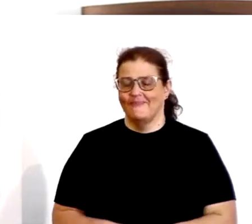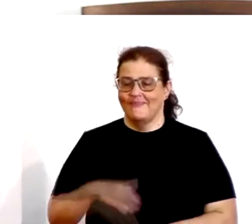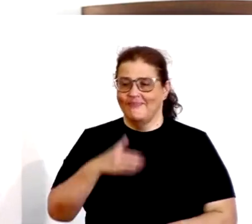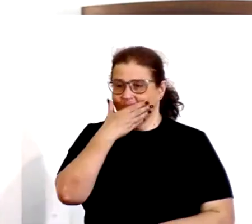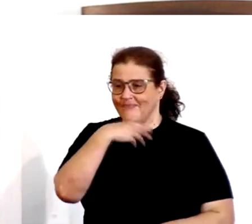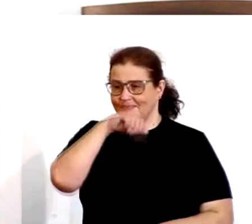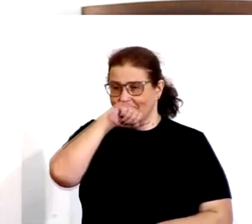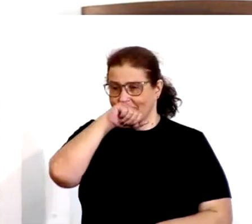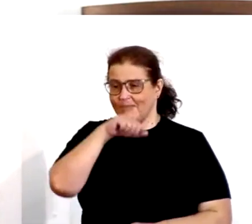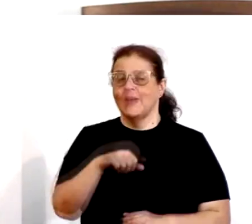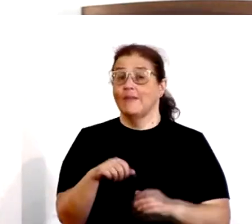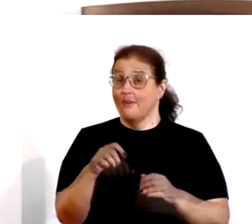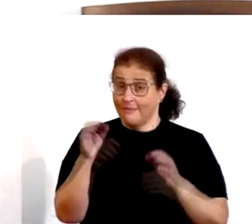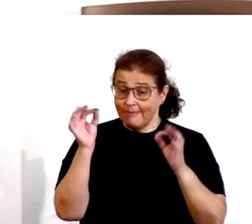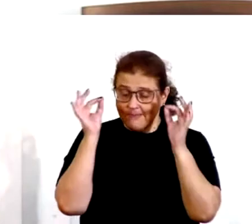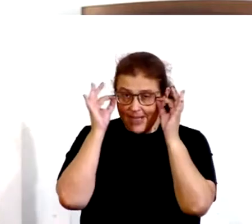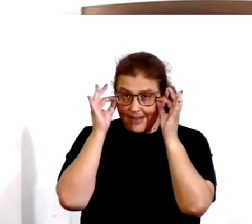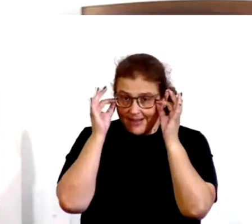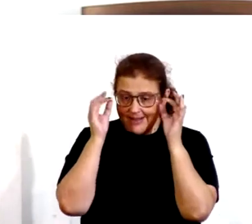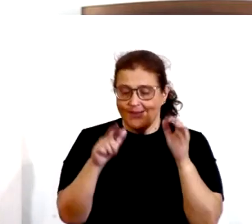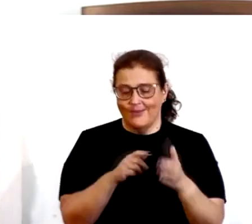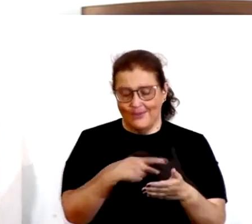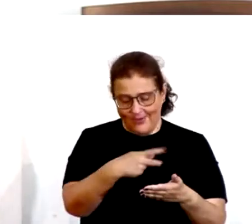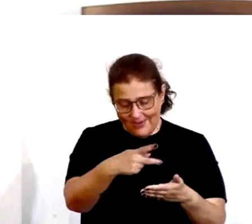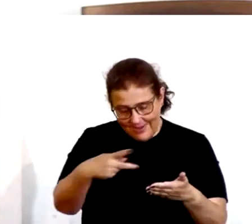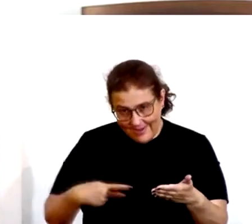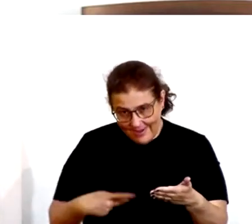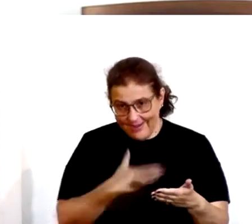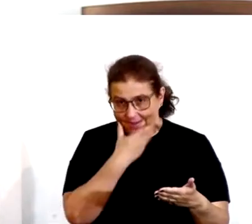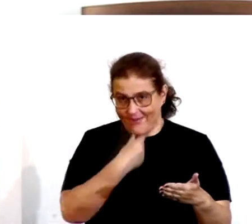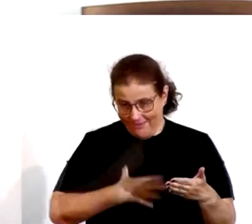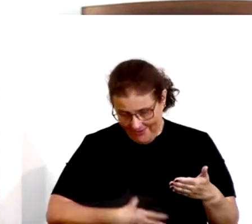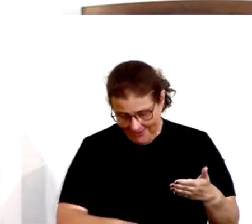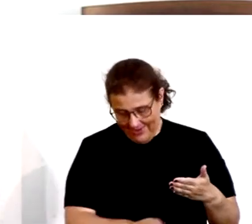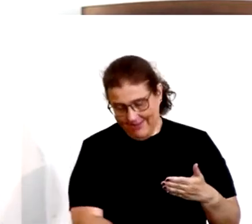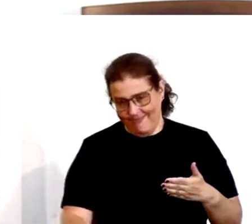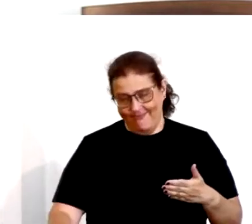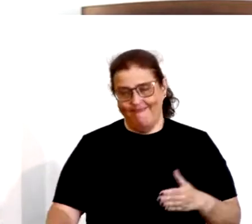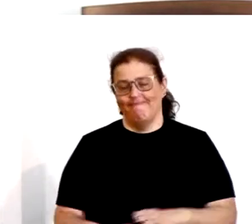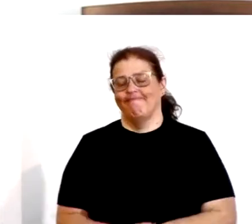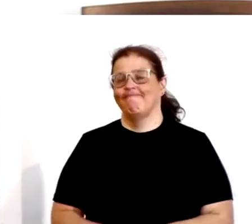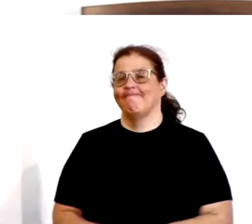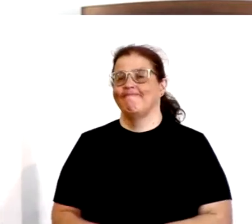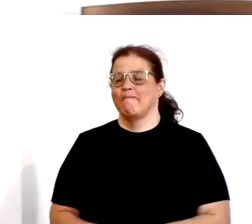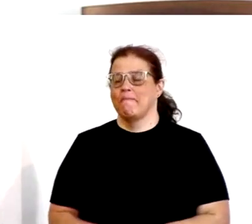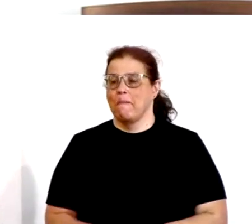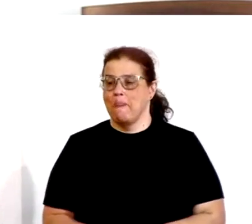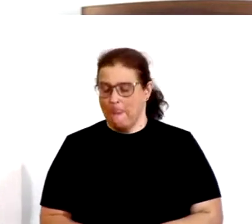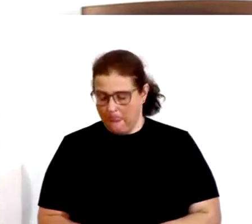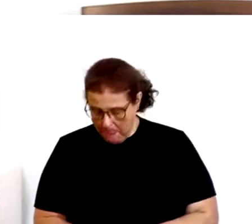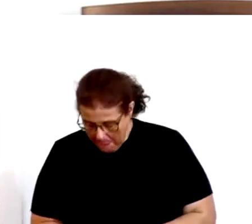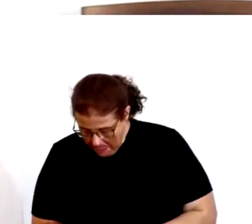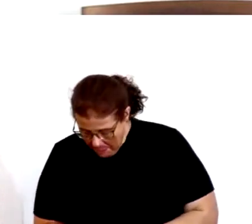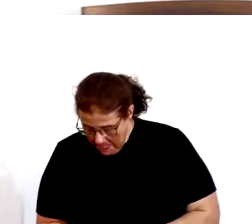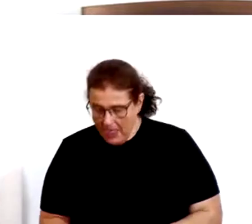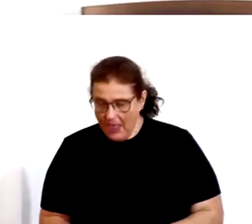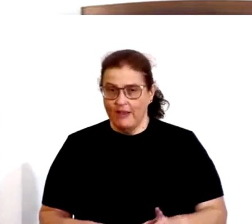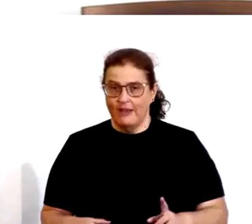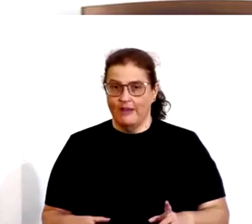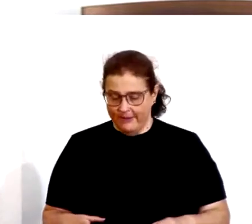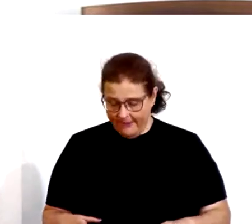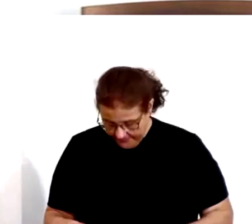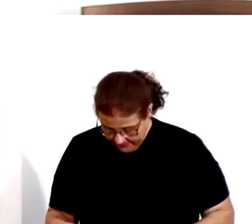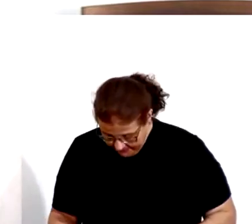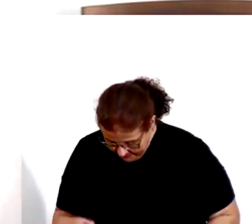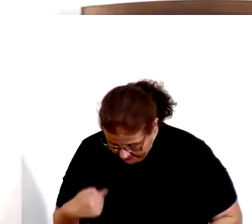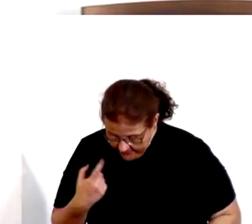no desenho dos seus filhos. Nós vamos falar sobre imitar a Deus. Nós estamos